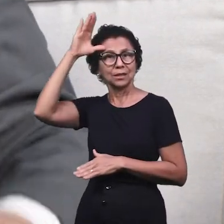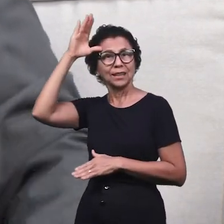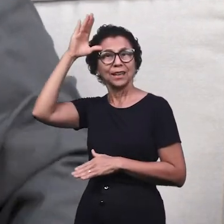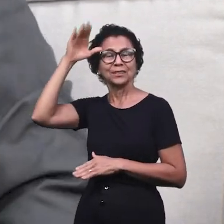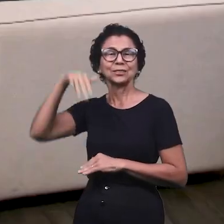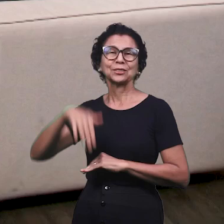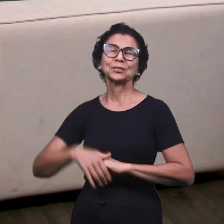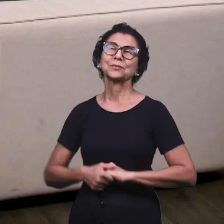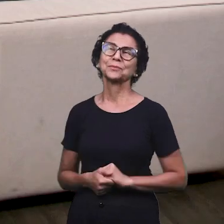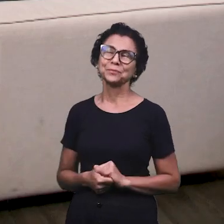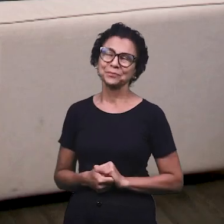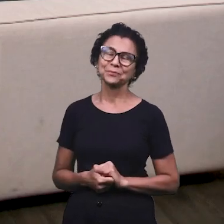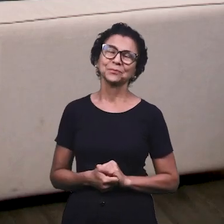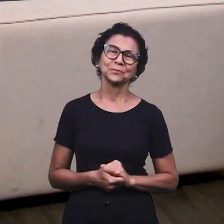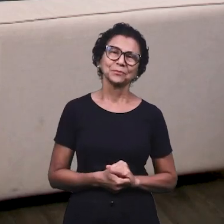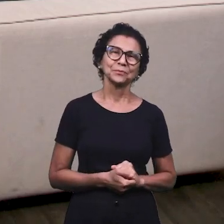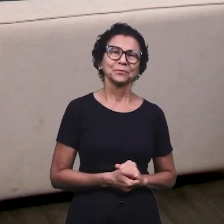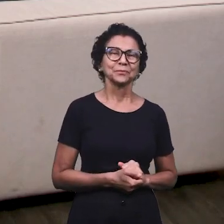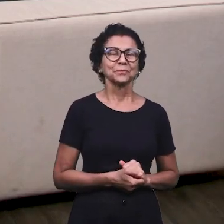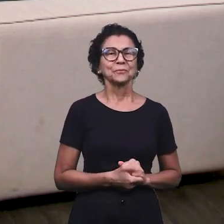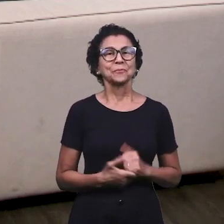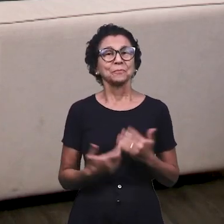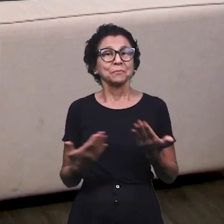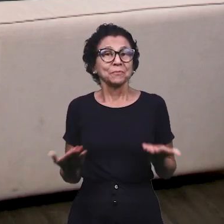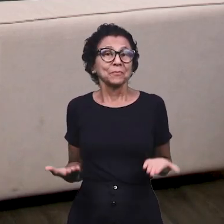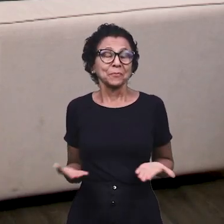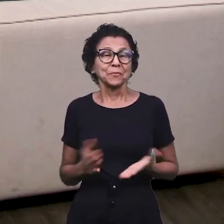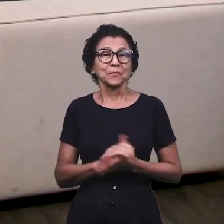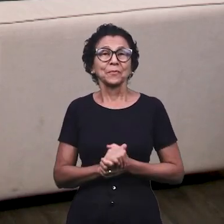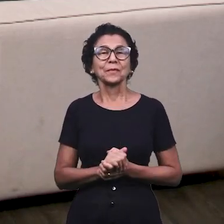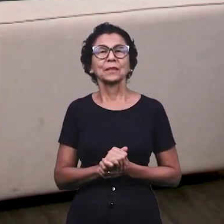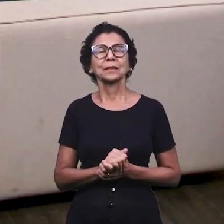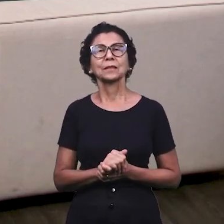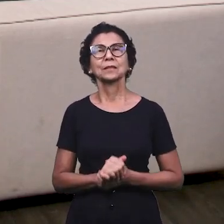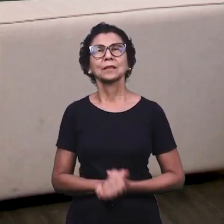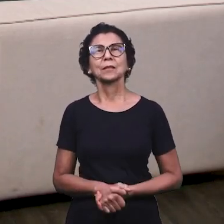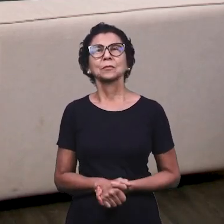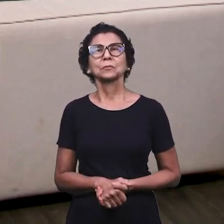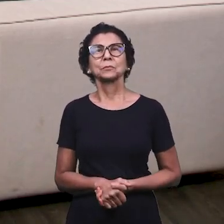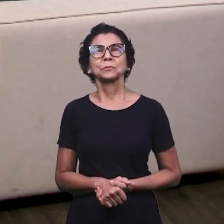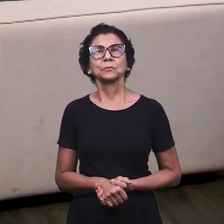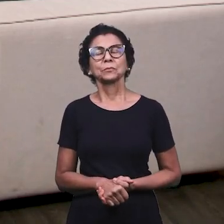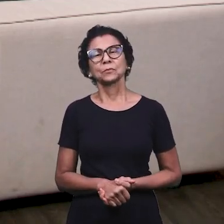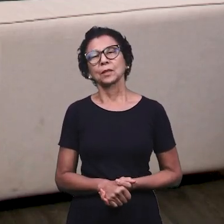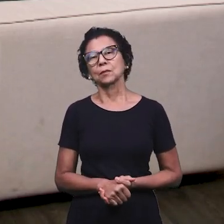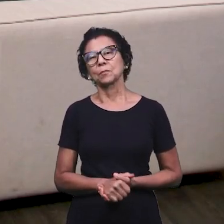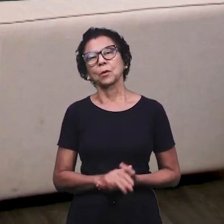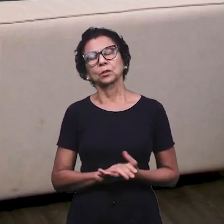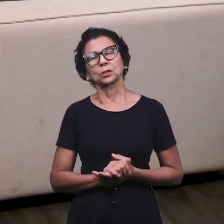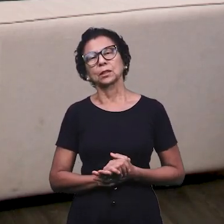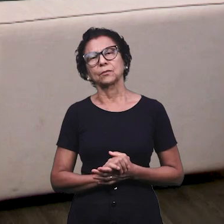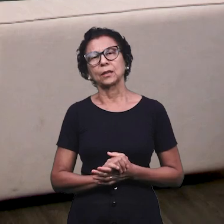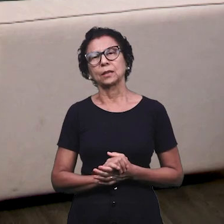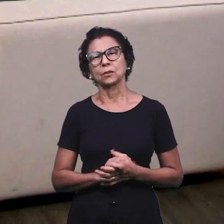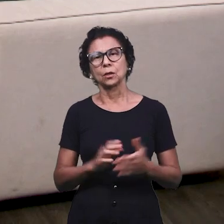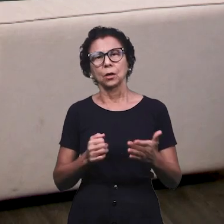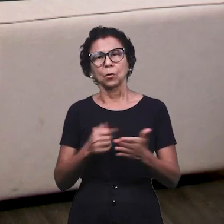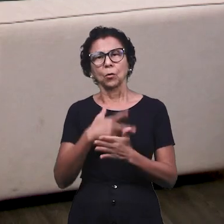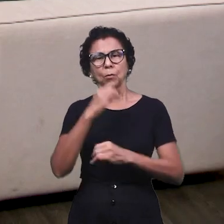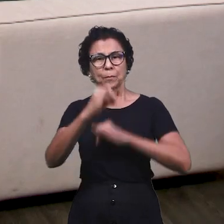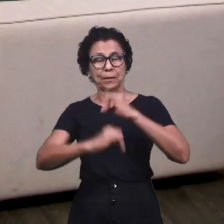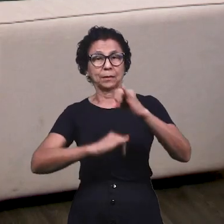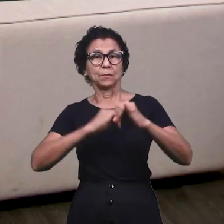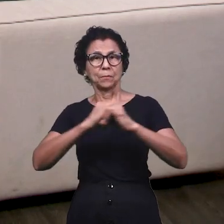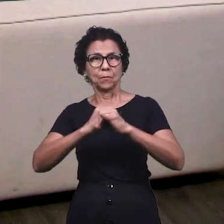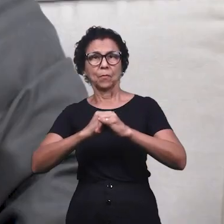A esse varejista, vamos A dizer esse, assim. a esse varejista e aos clientes desse varejista, muitas das vezes. Que coisa, hein? Através de marketplaces que têm